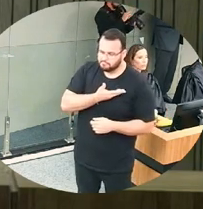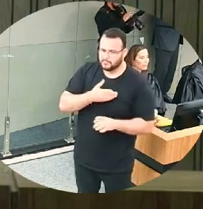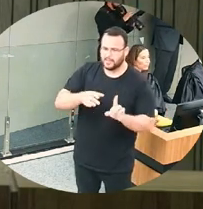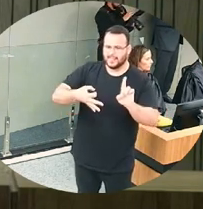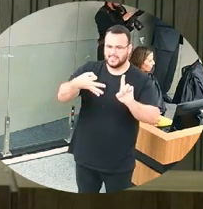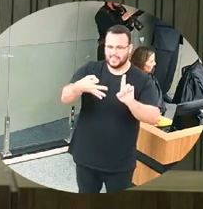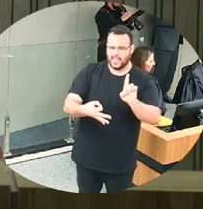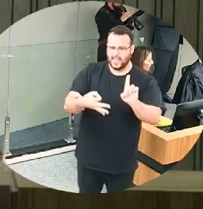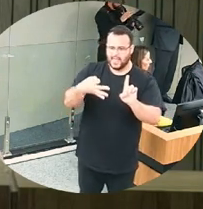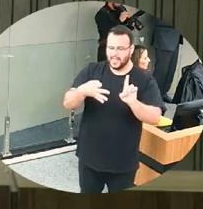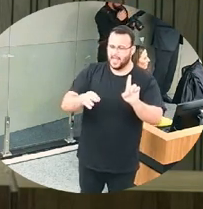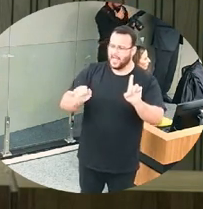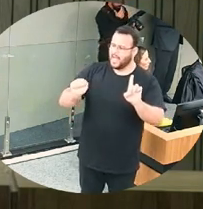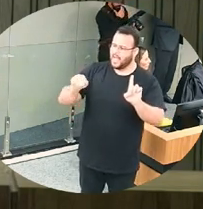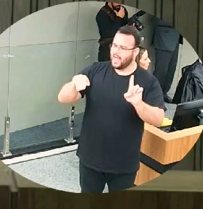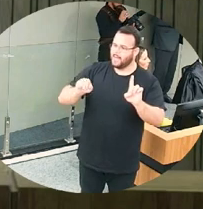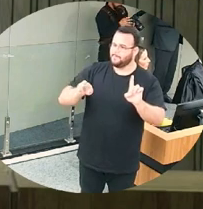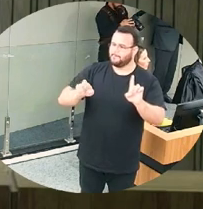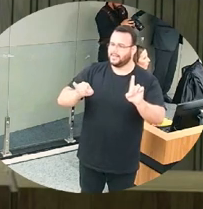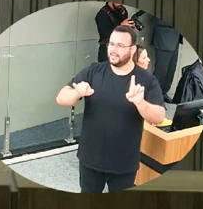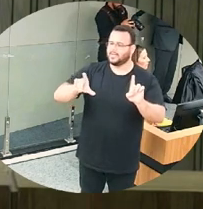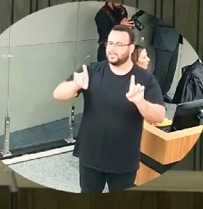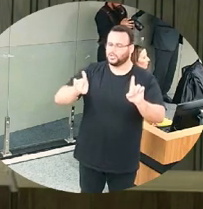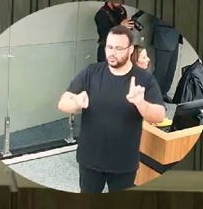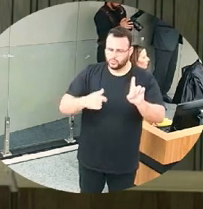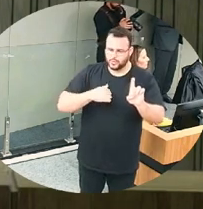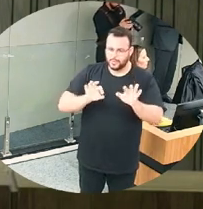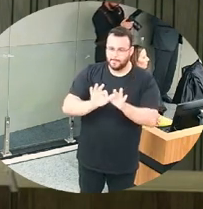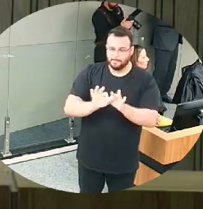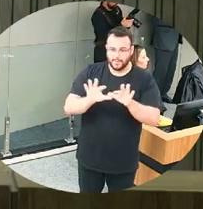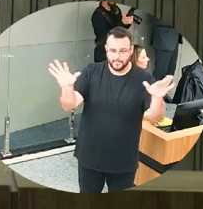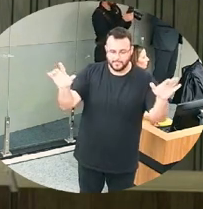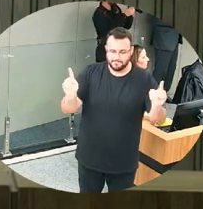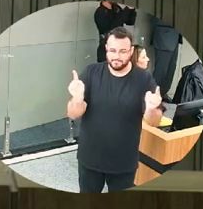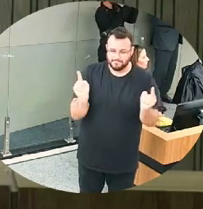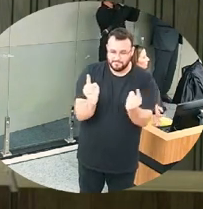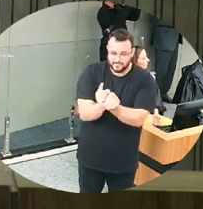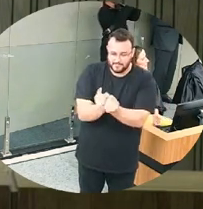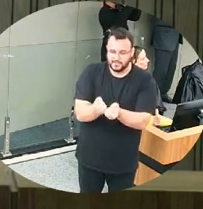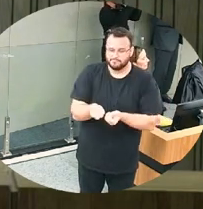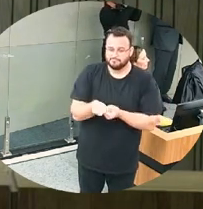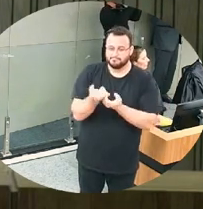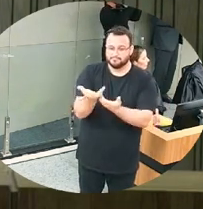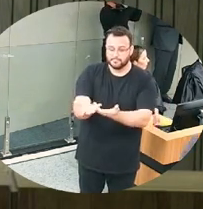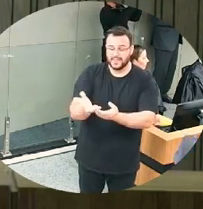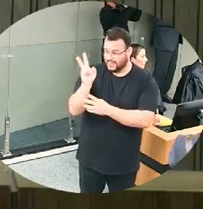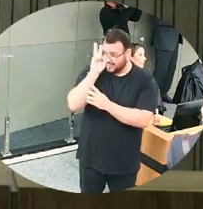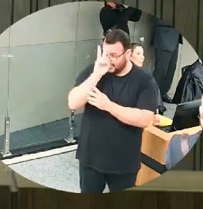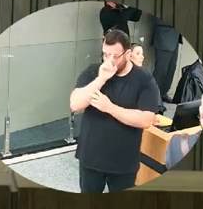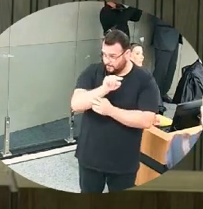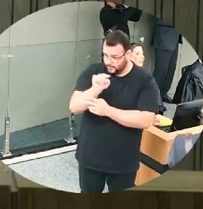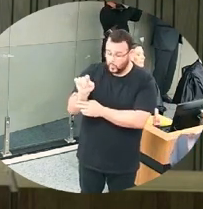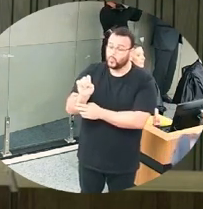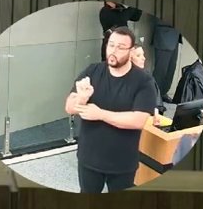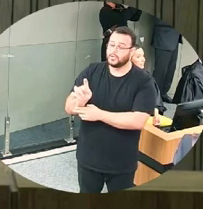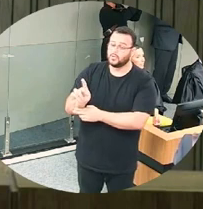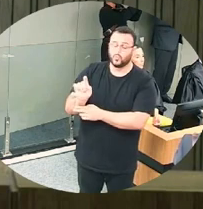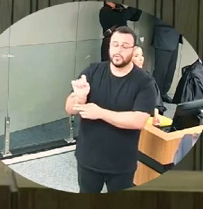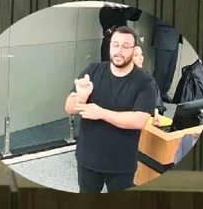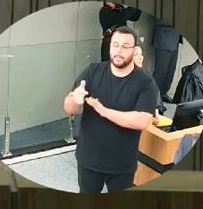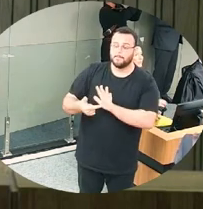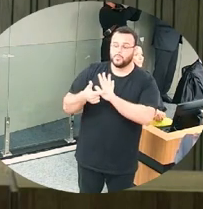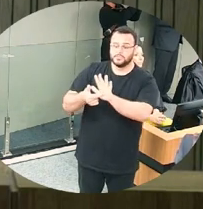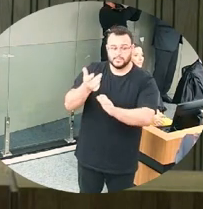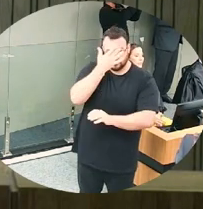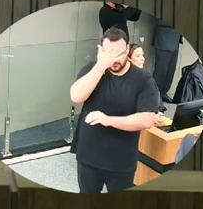Desembargador Amarildo me permito apenas fazer uma pequena prestação de contas para demonstrar aos que